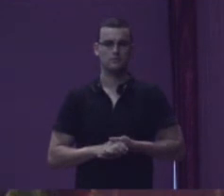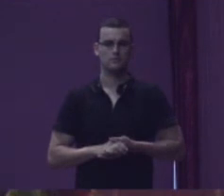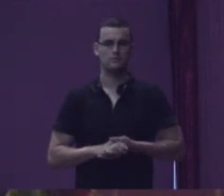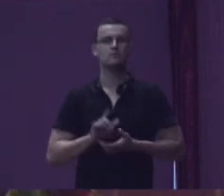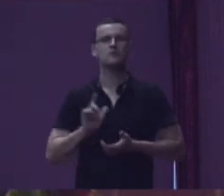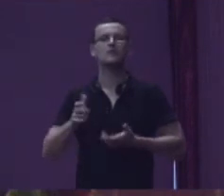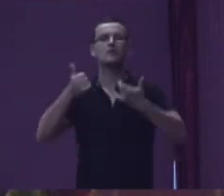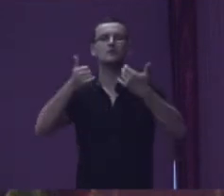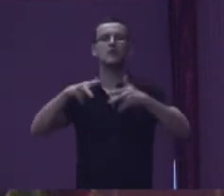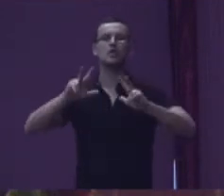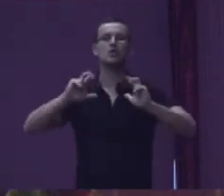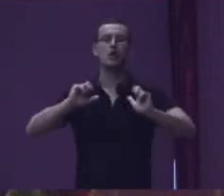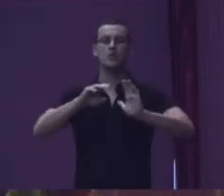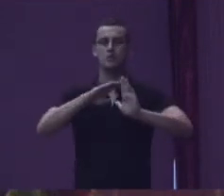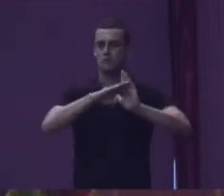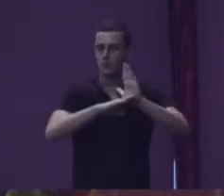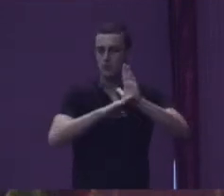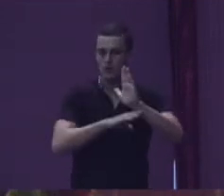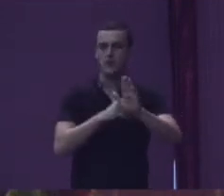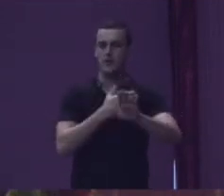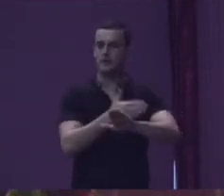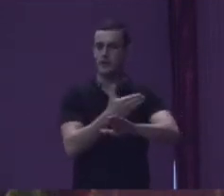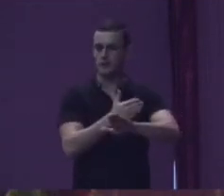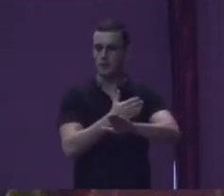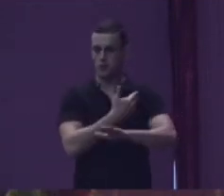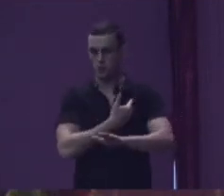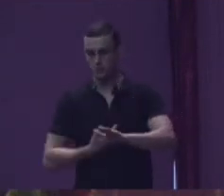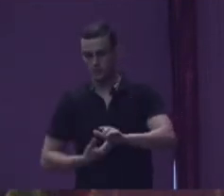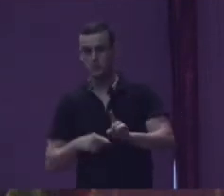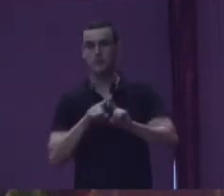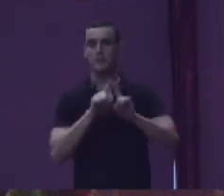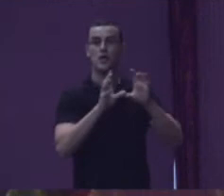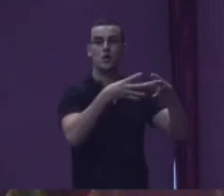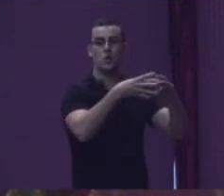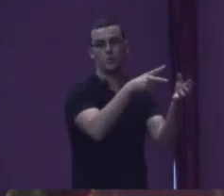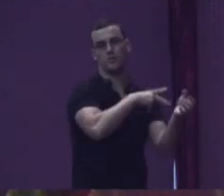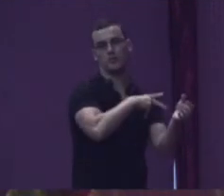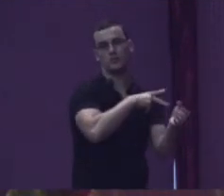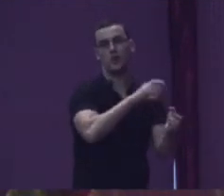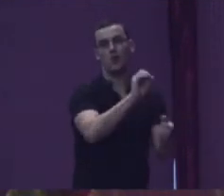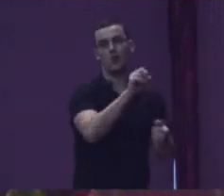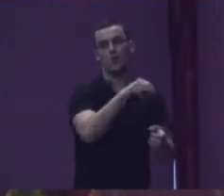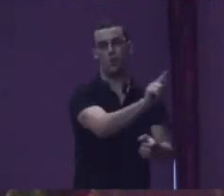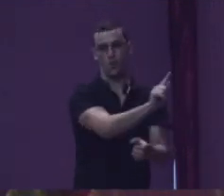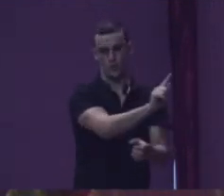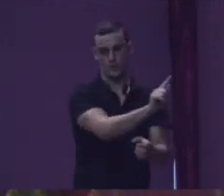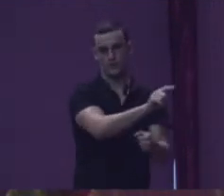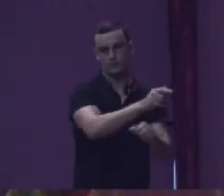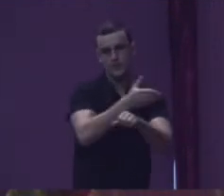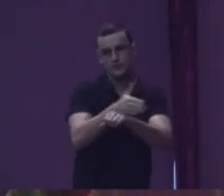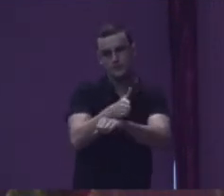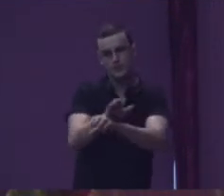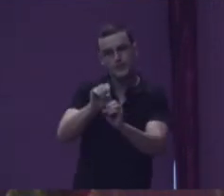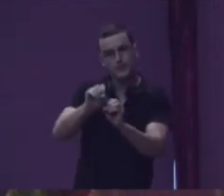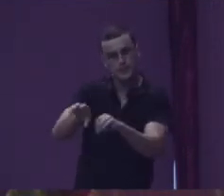do governo e das organizações não governamentais. E me parece